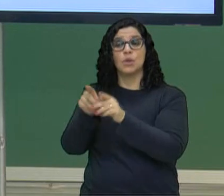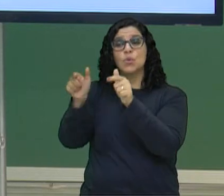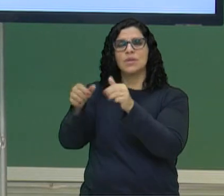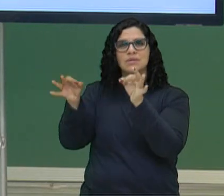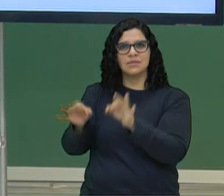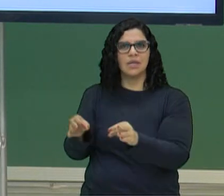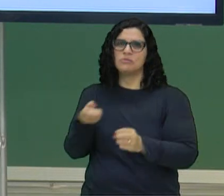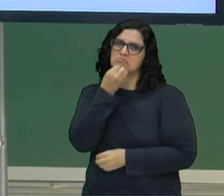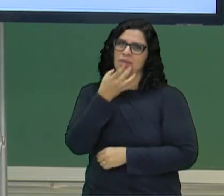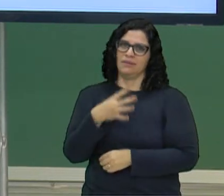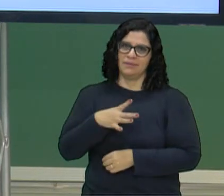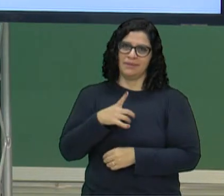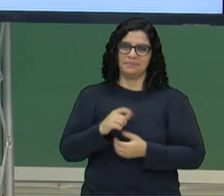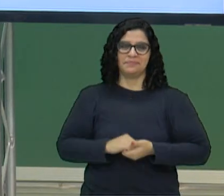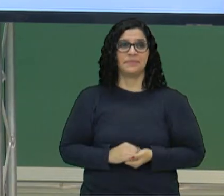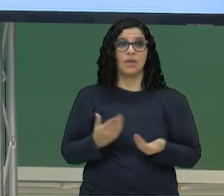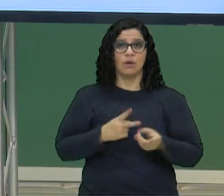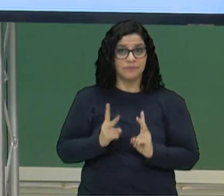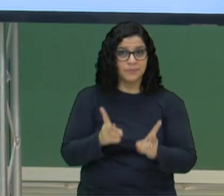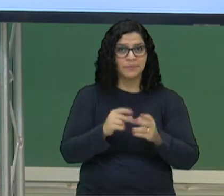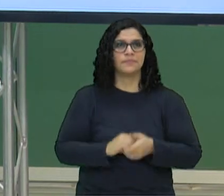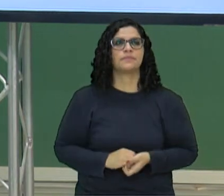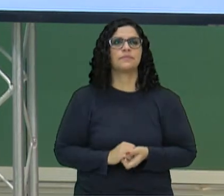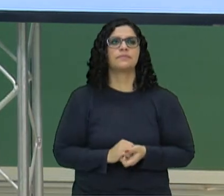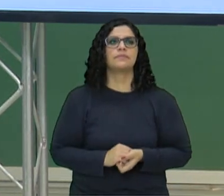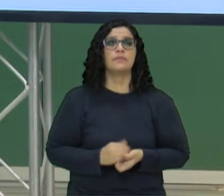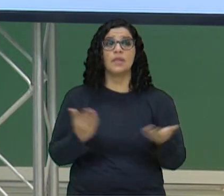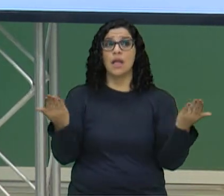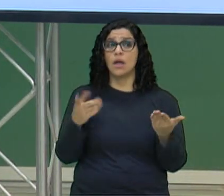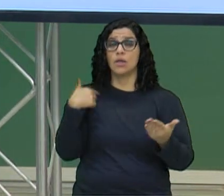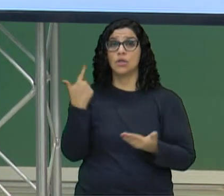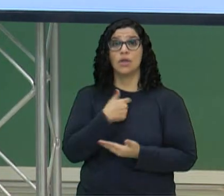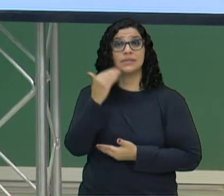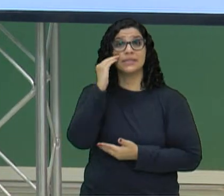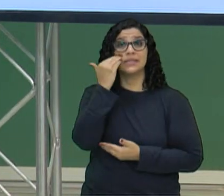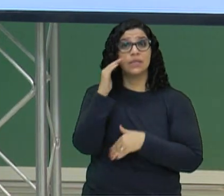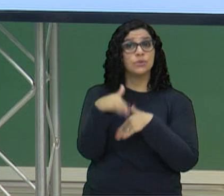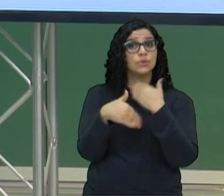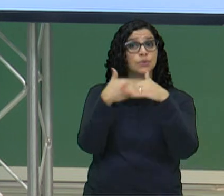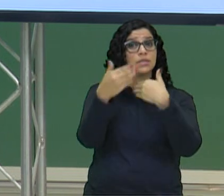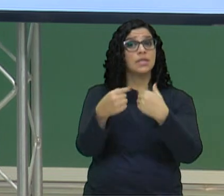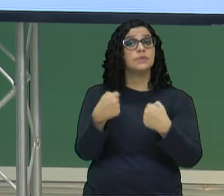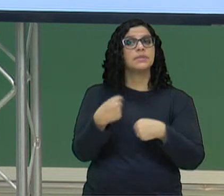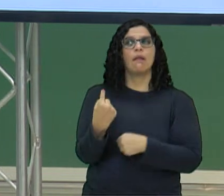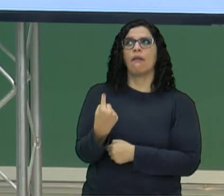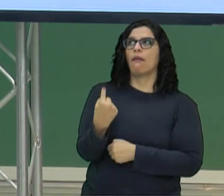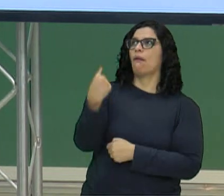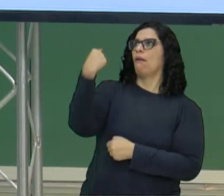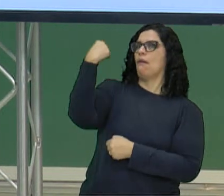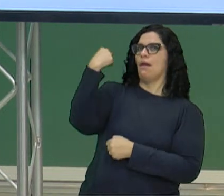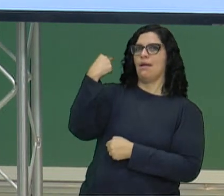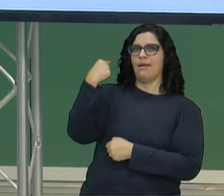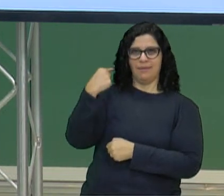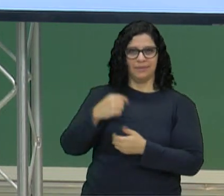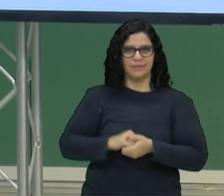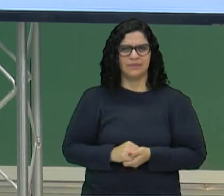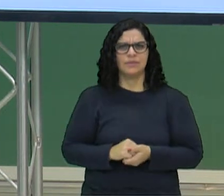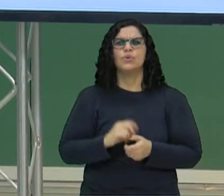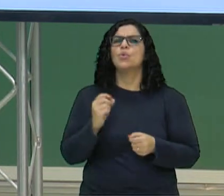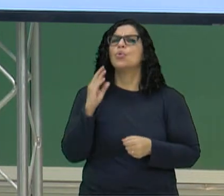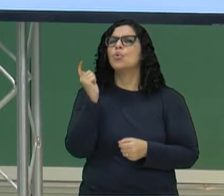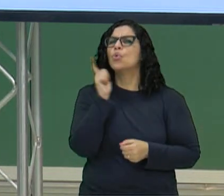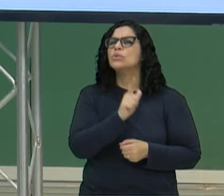e está tudo bem. Vamos em frente. Para a gente entender os processos, temos que pensar nos primeiros seres. Como que a